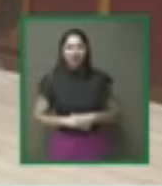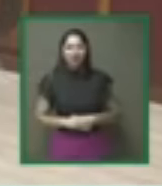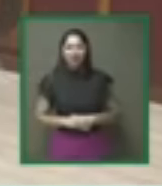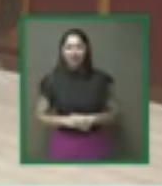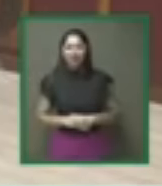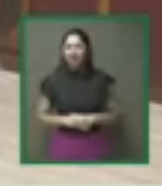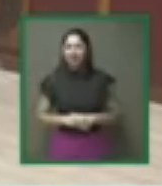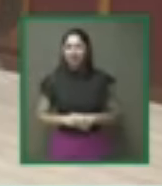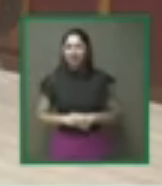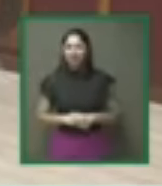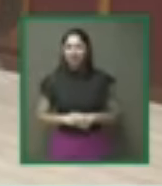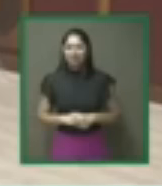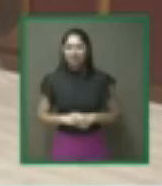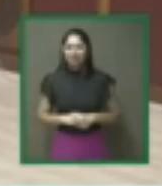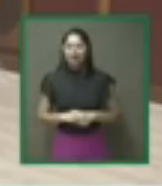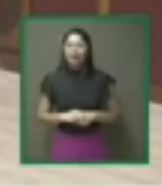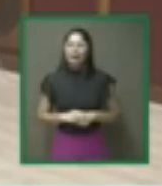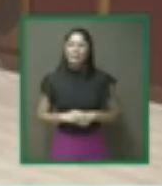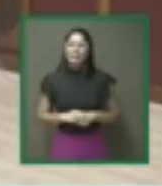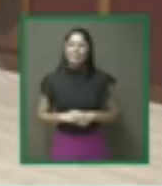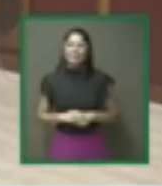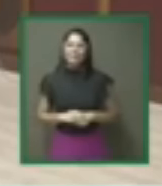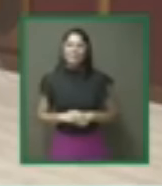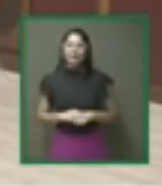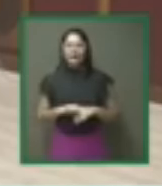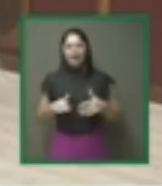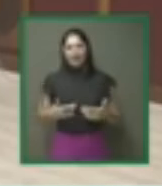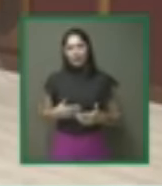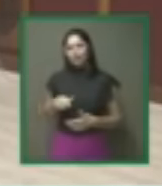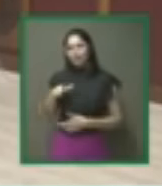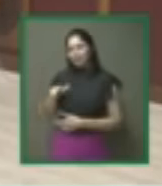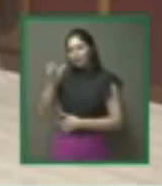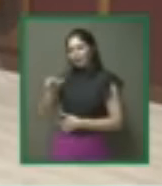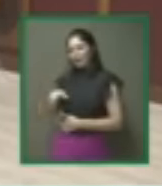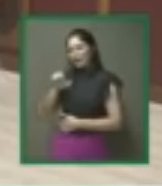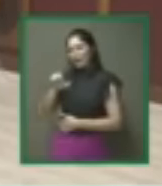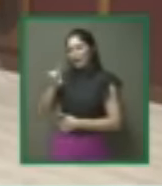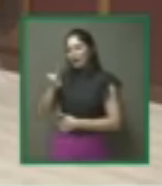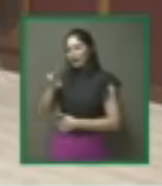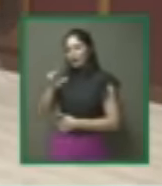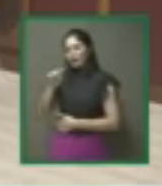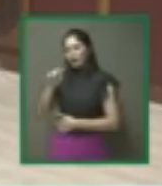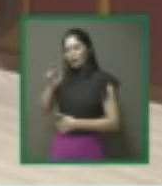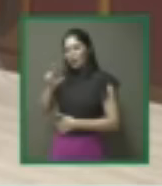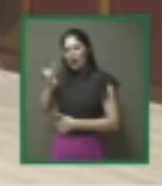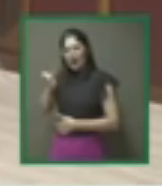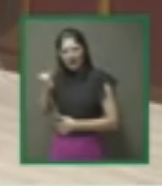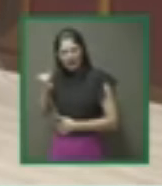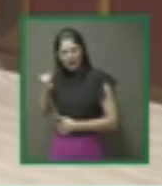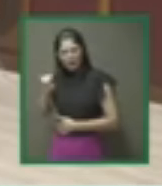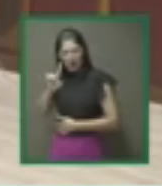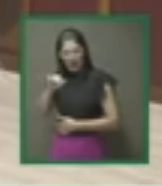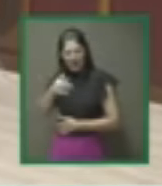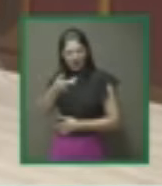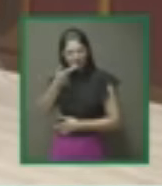Então, essa afirmação do Eduardo é falsa? Sim. Doutor?